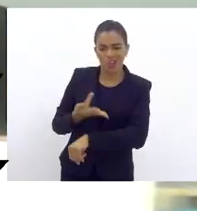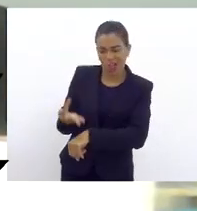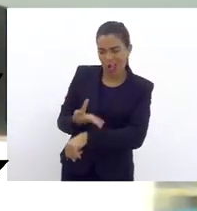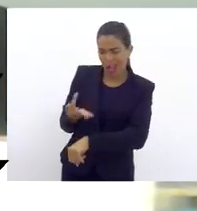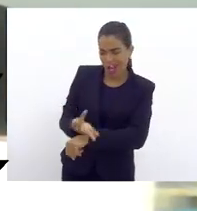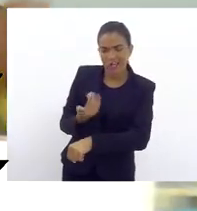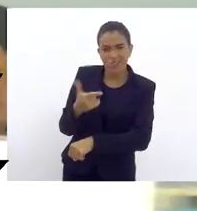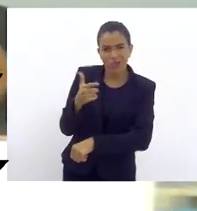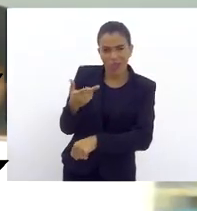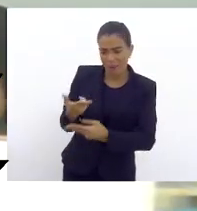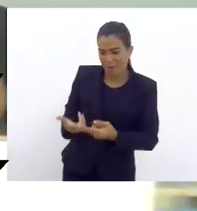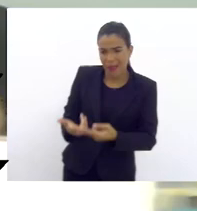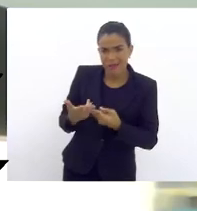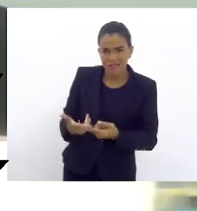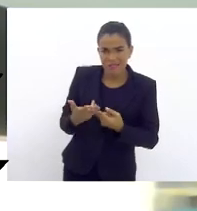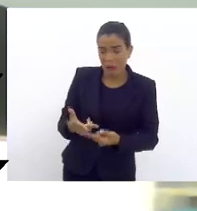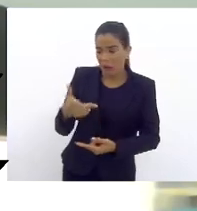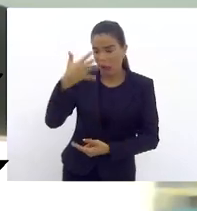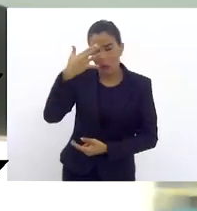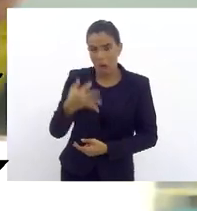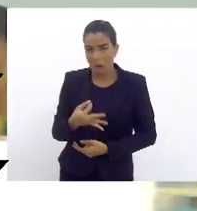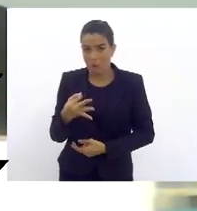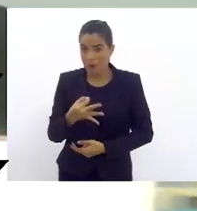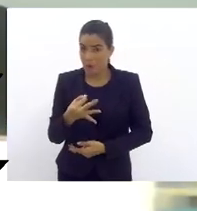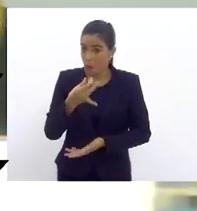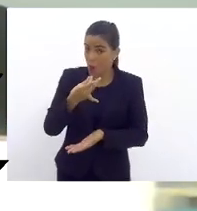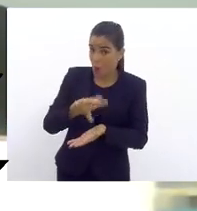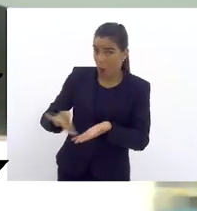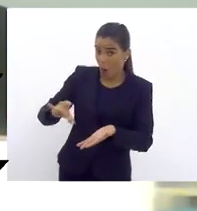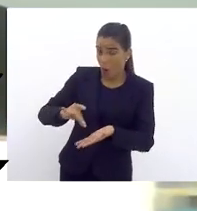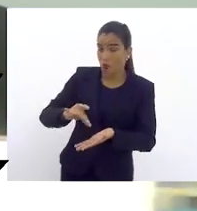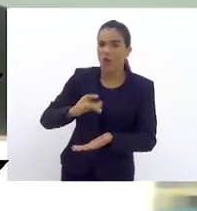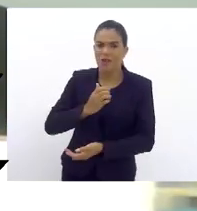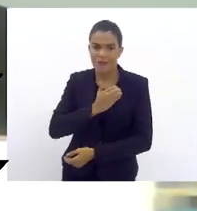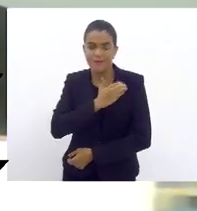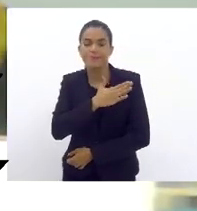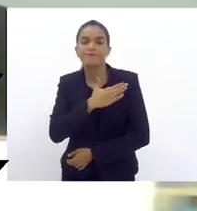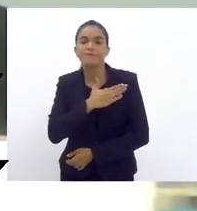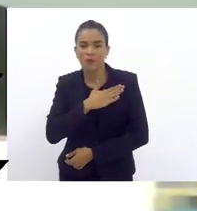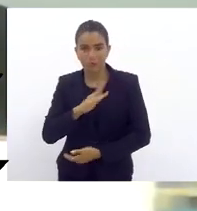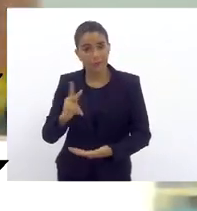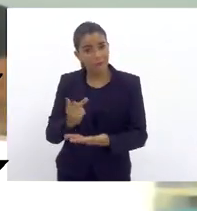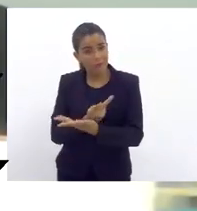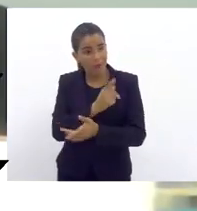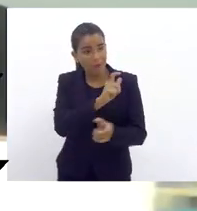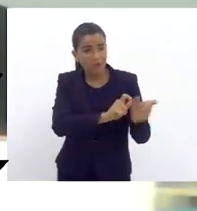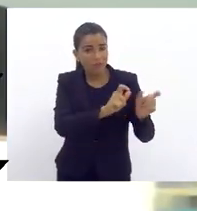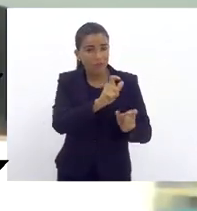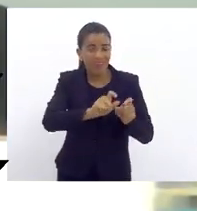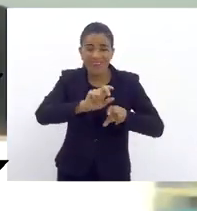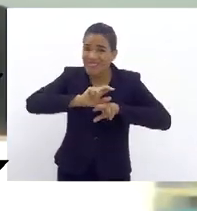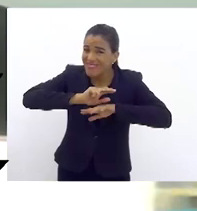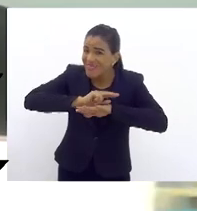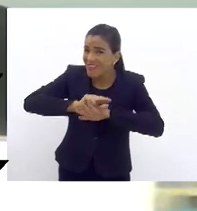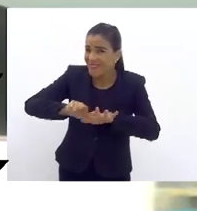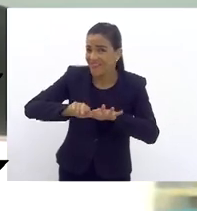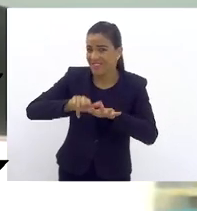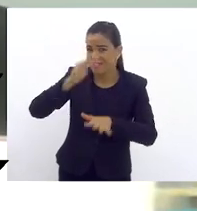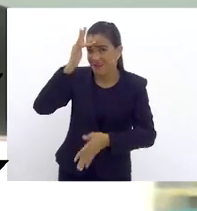compreende de fato que está acontecendo o ódio de discriminação que está acontecendo com os praticantes de diversas